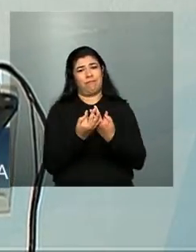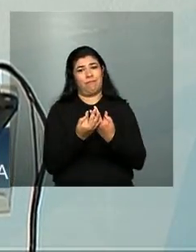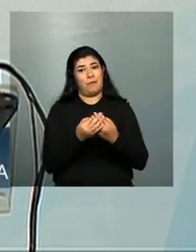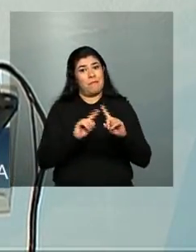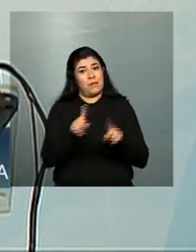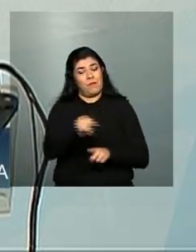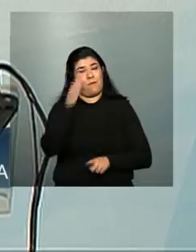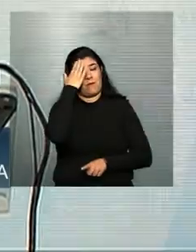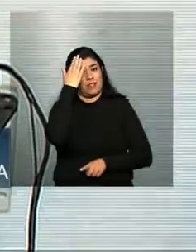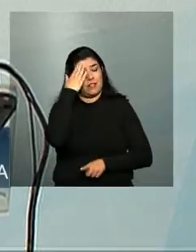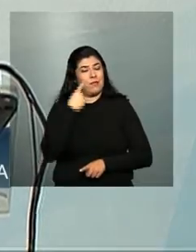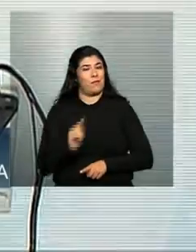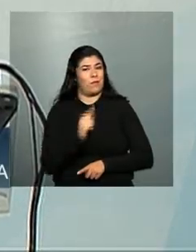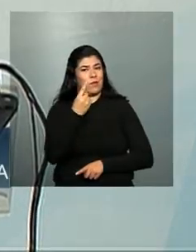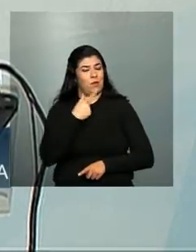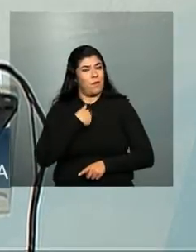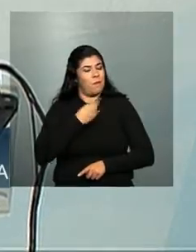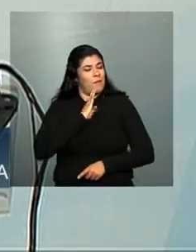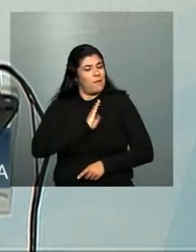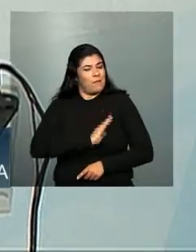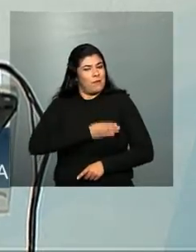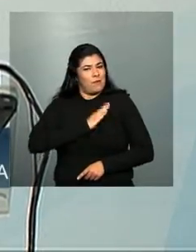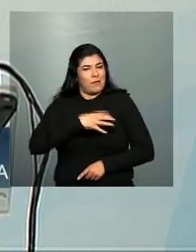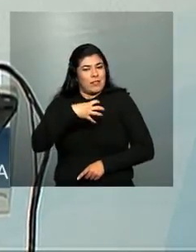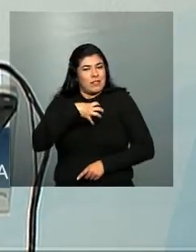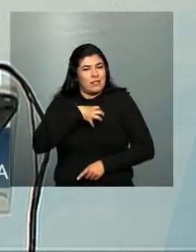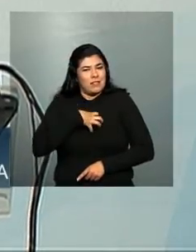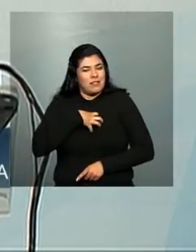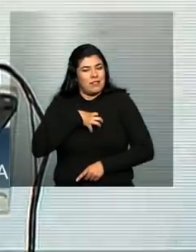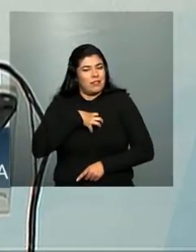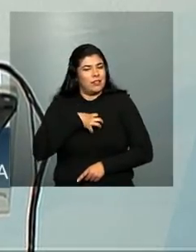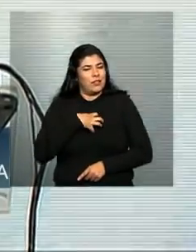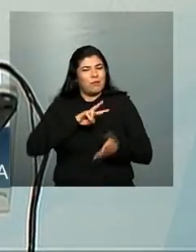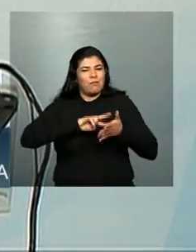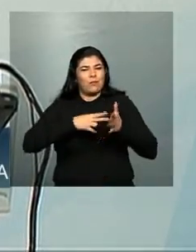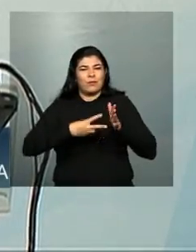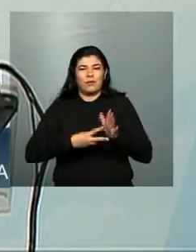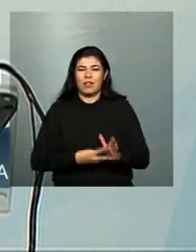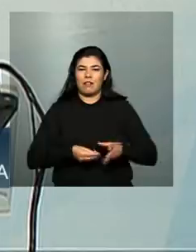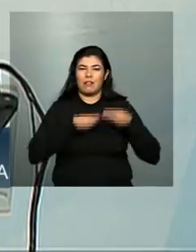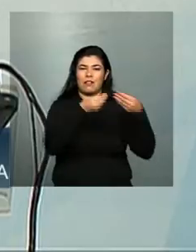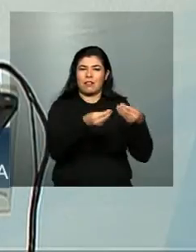uma coisa, o meu coração está entregando para cada uma das